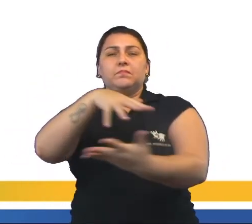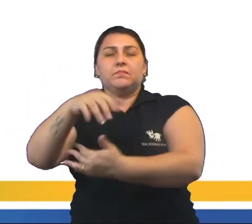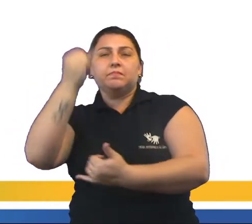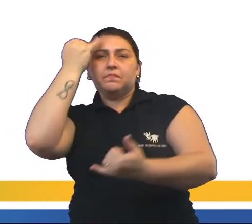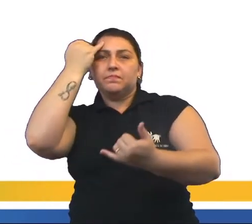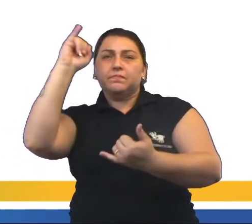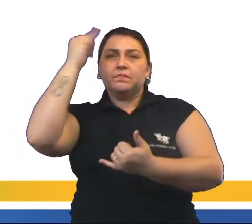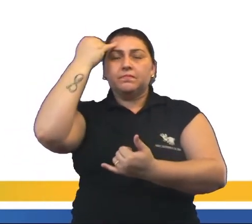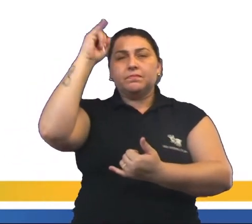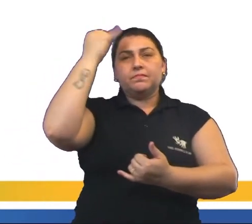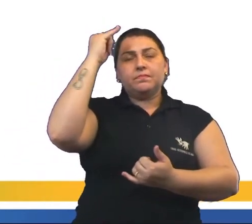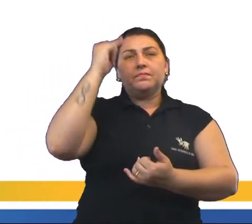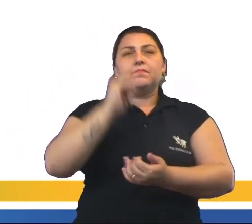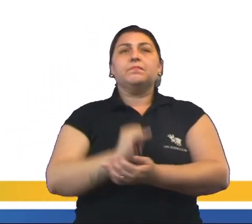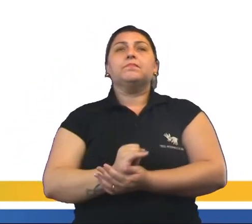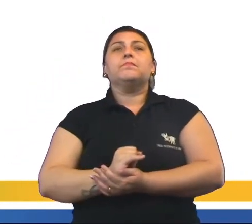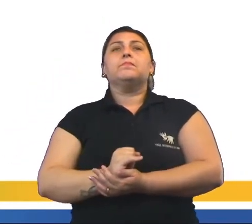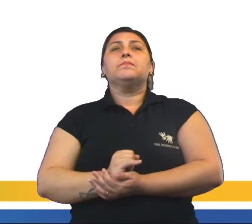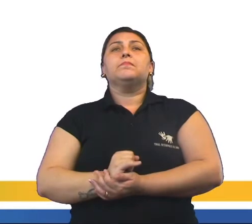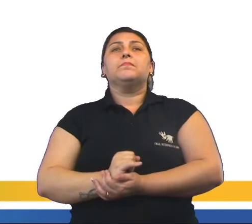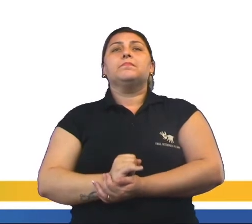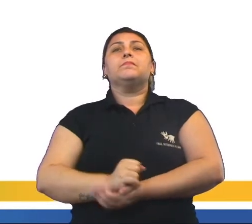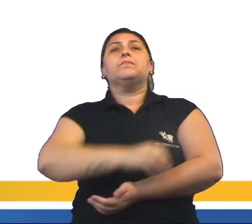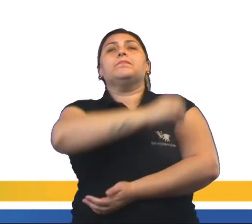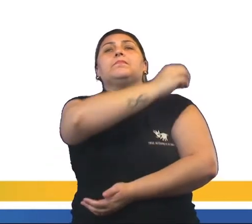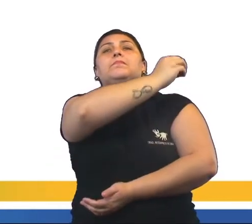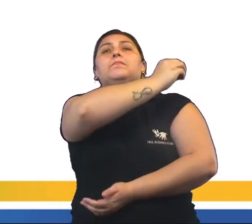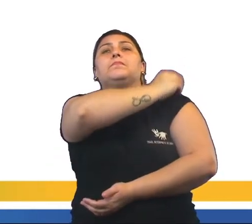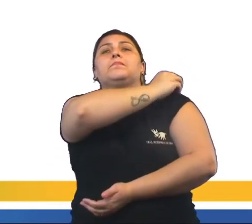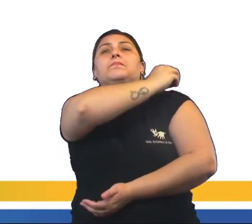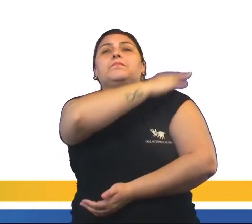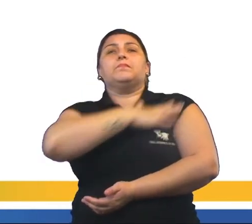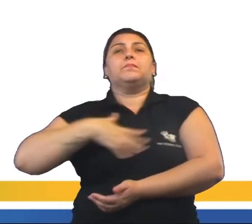ideias, enquanto Aristóteles ele